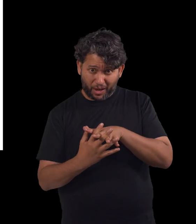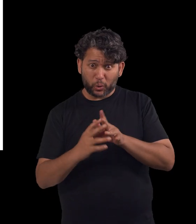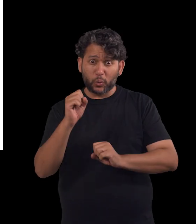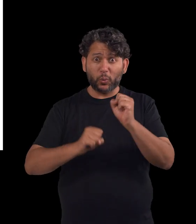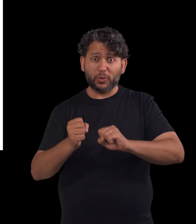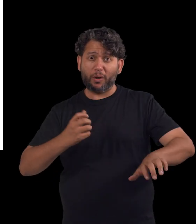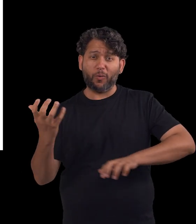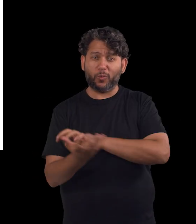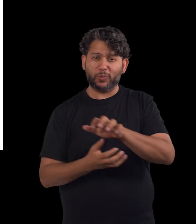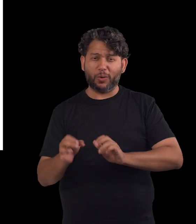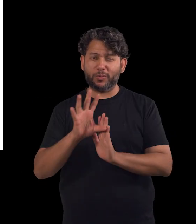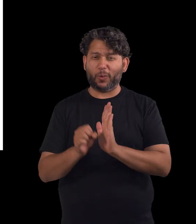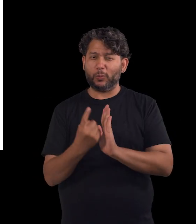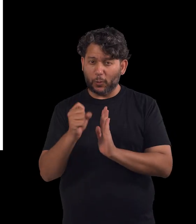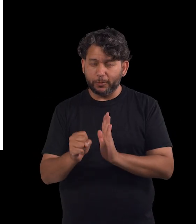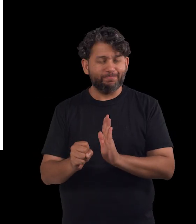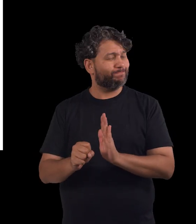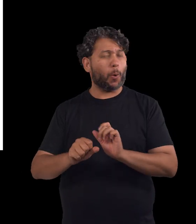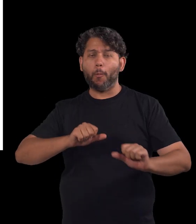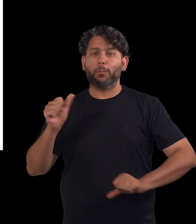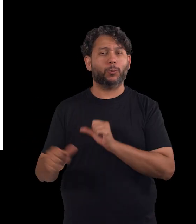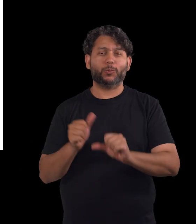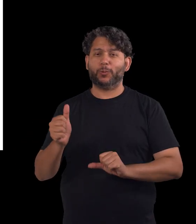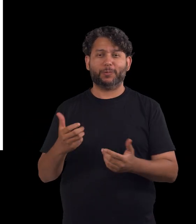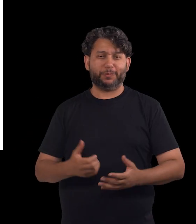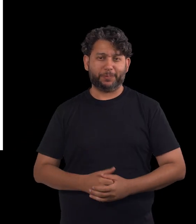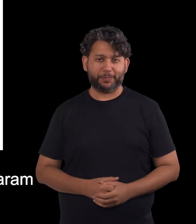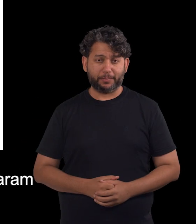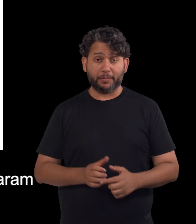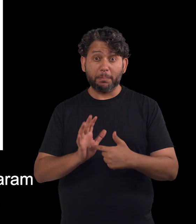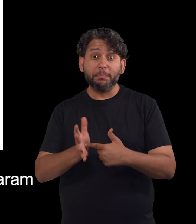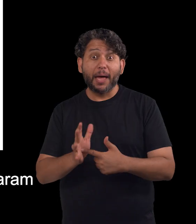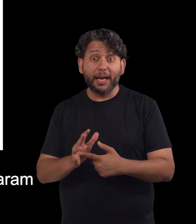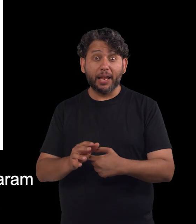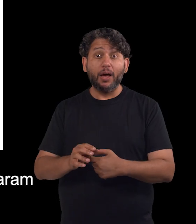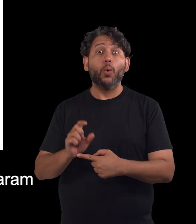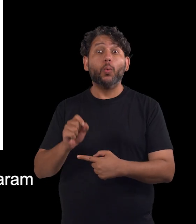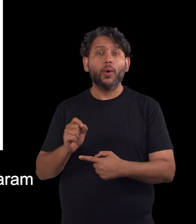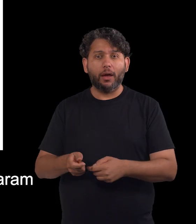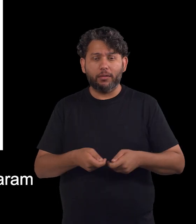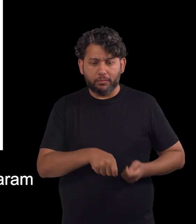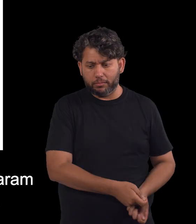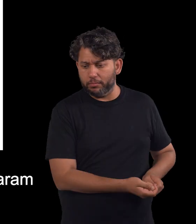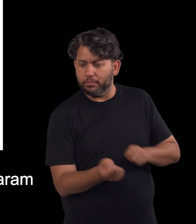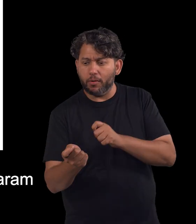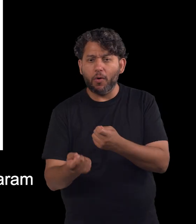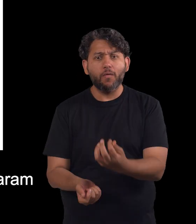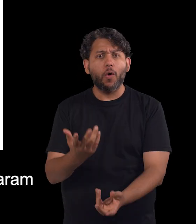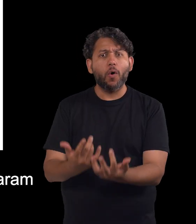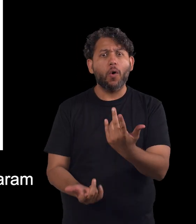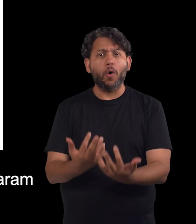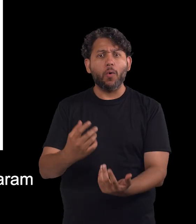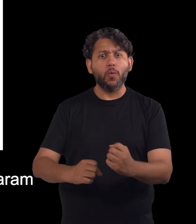século XVIII, essa relação mudou radicalmente. Máquinas a vapor movidas a carvão passaram